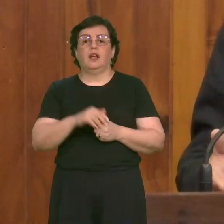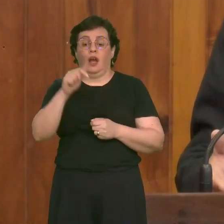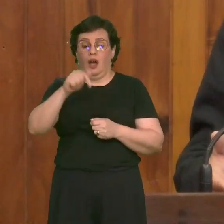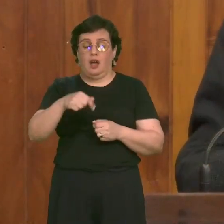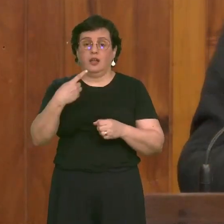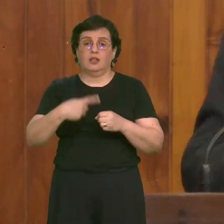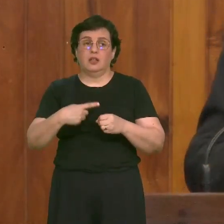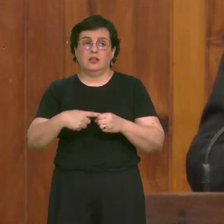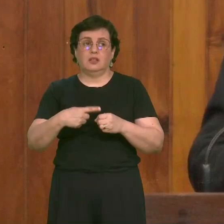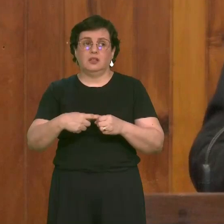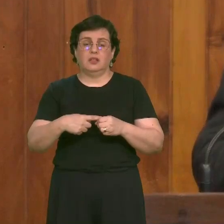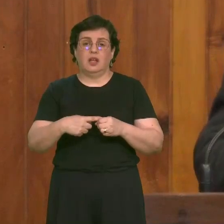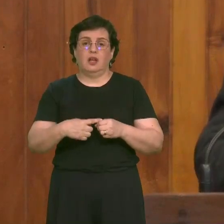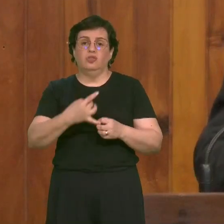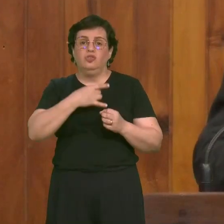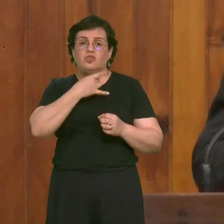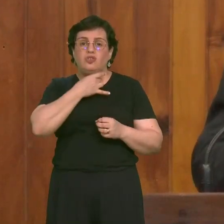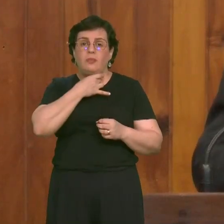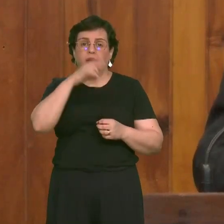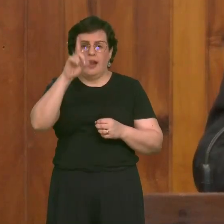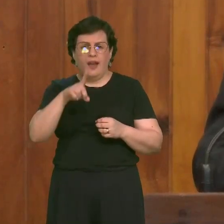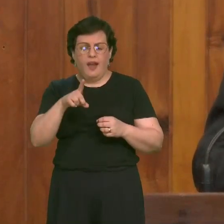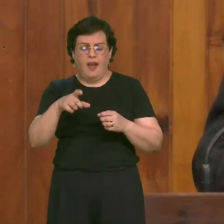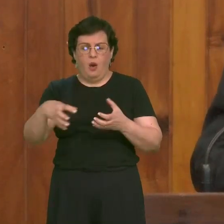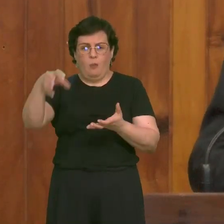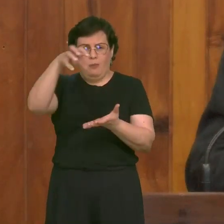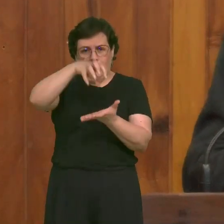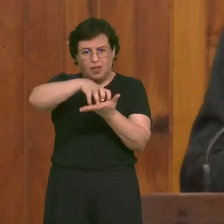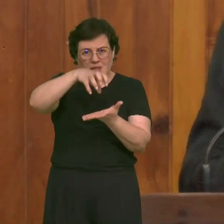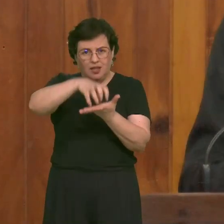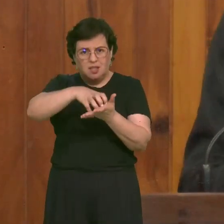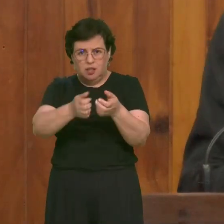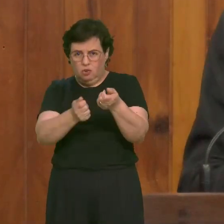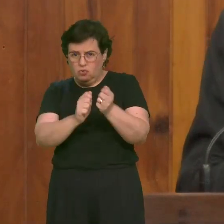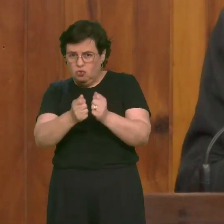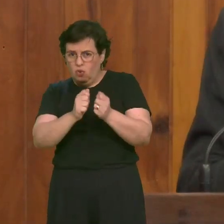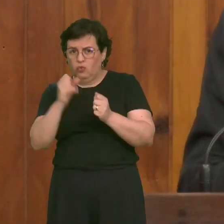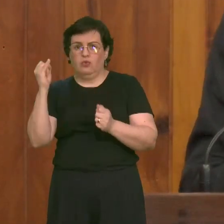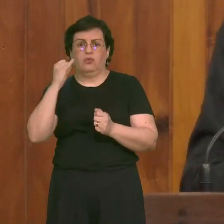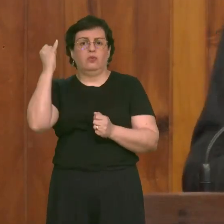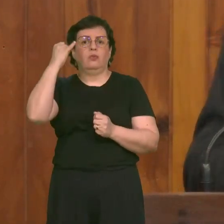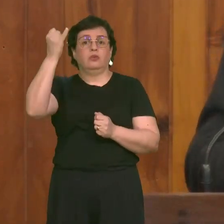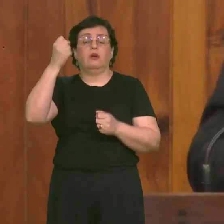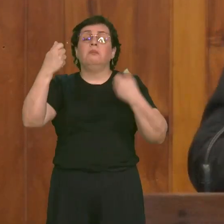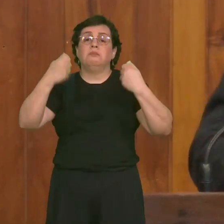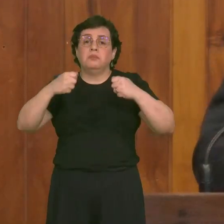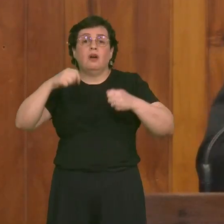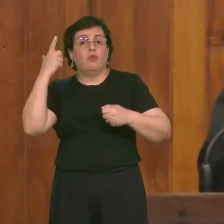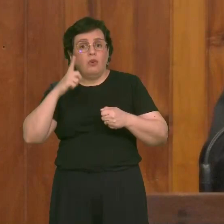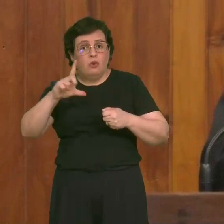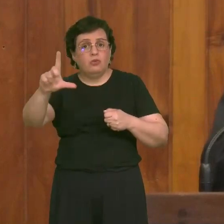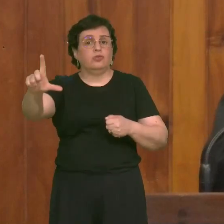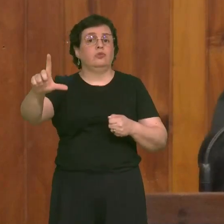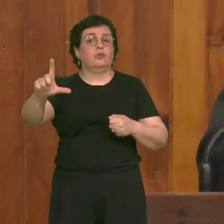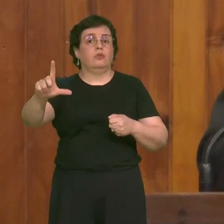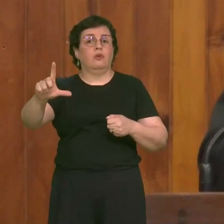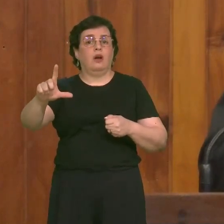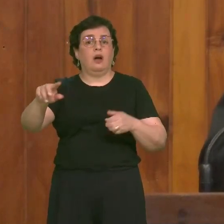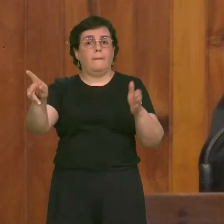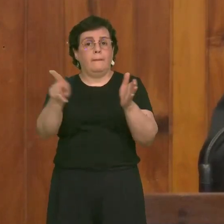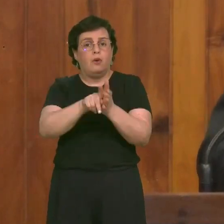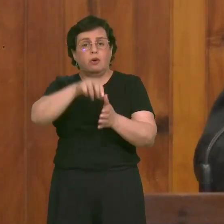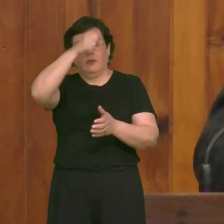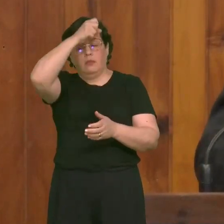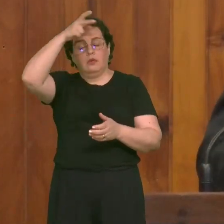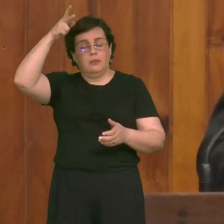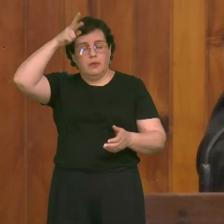é uma central de regulação importante que deveria continuar a mão do gestor a